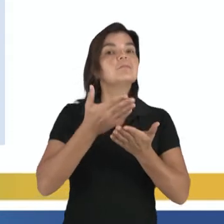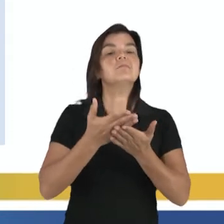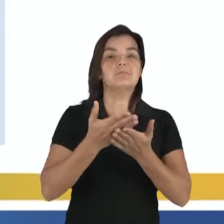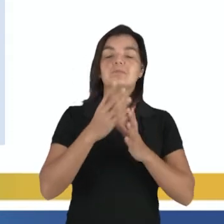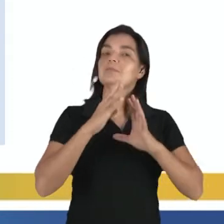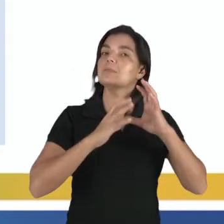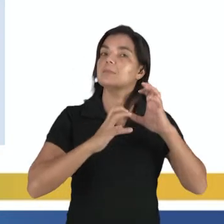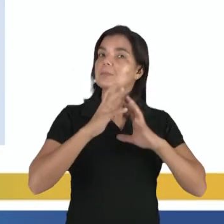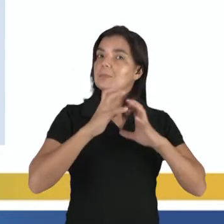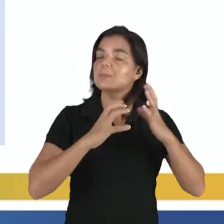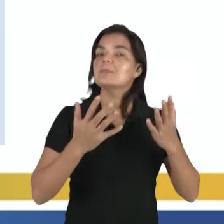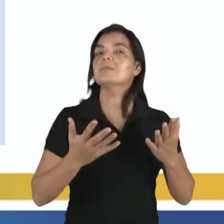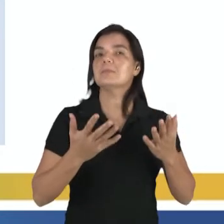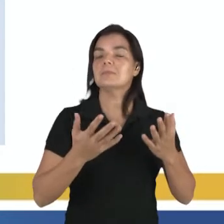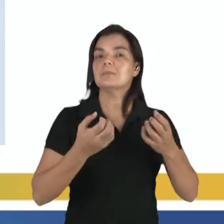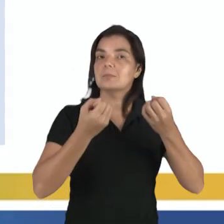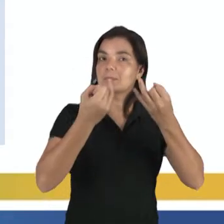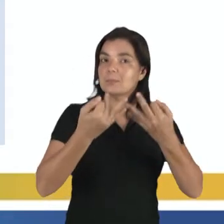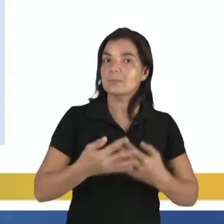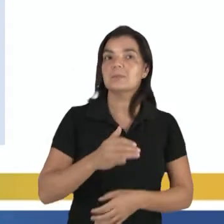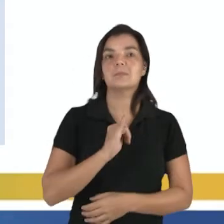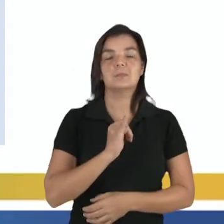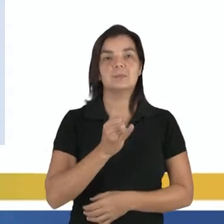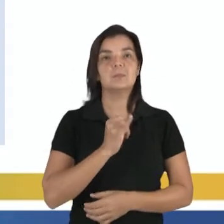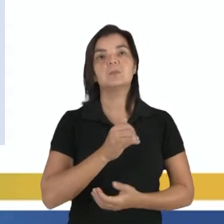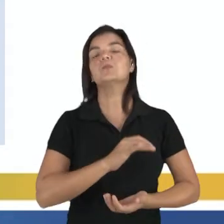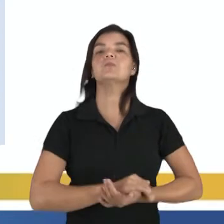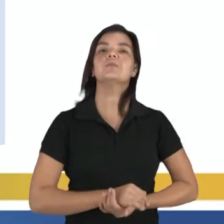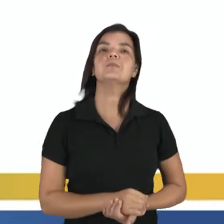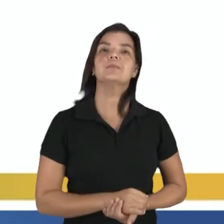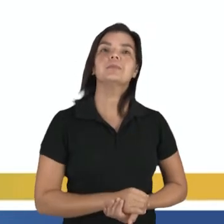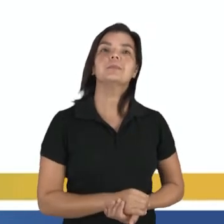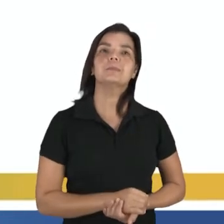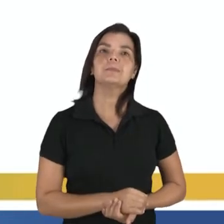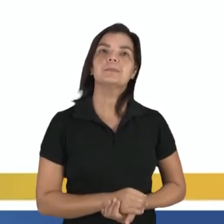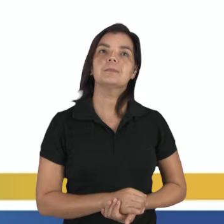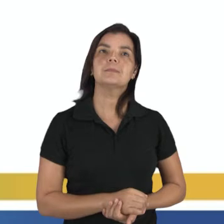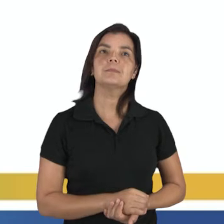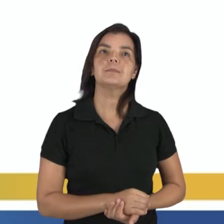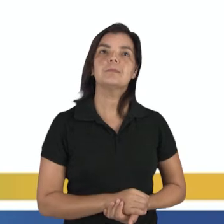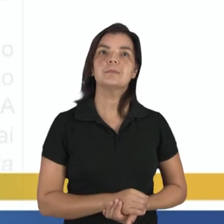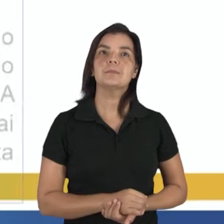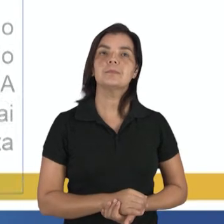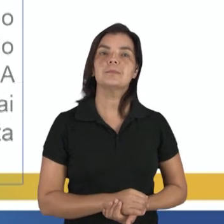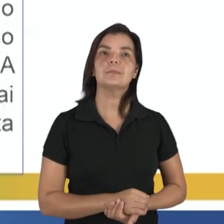de um conflito na narrativa. Vamos lá continuar.